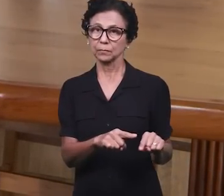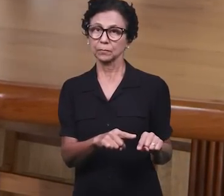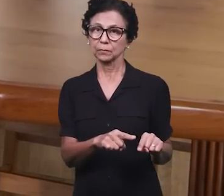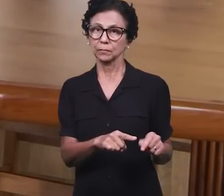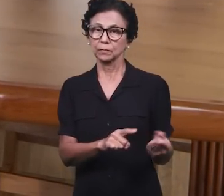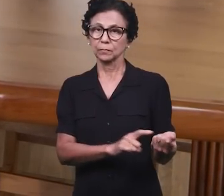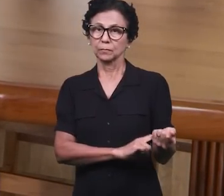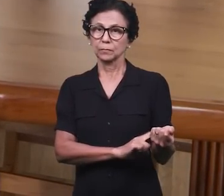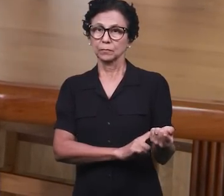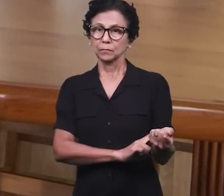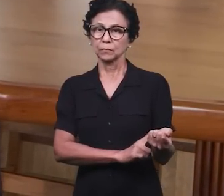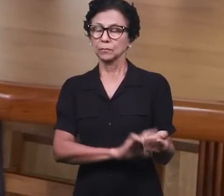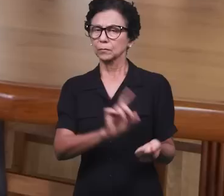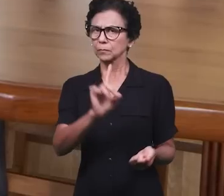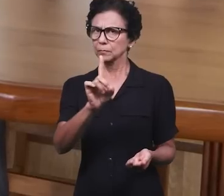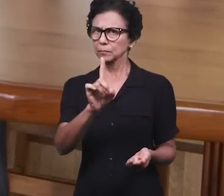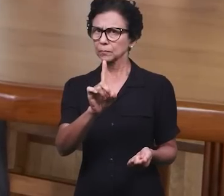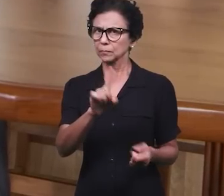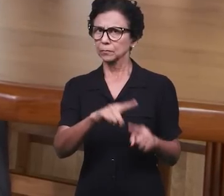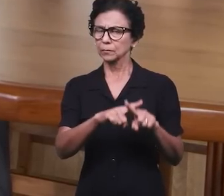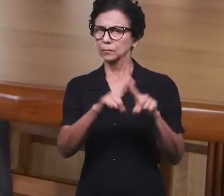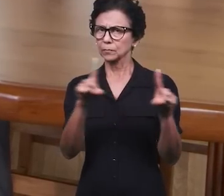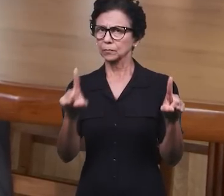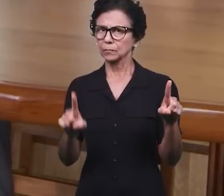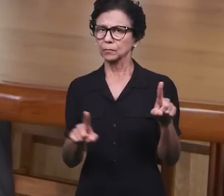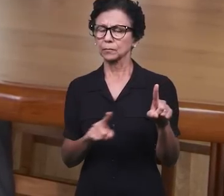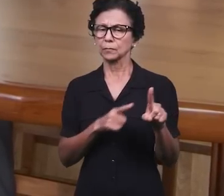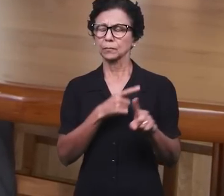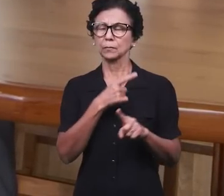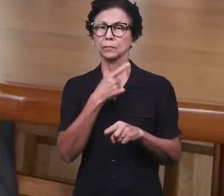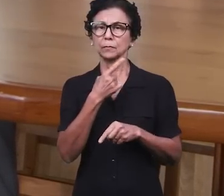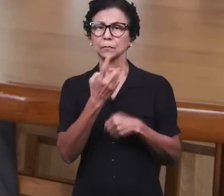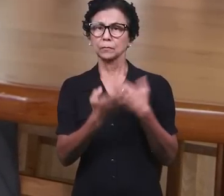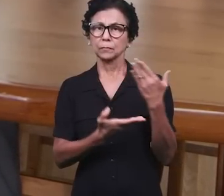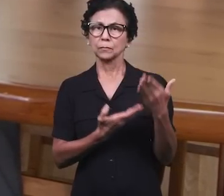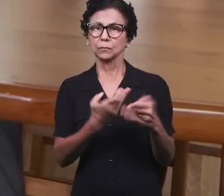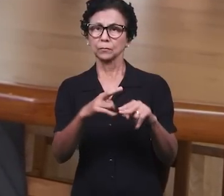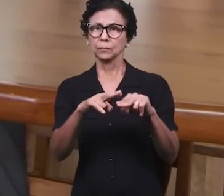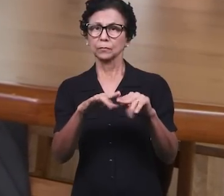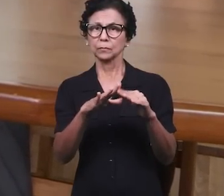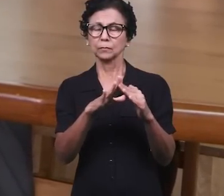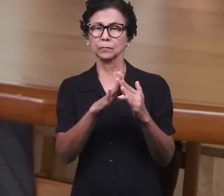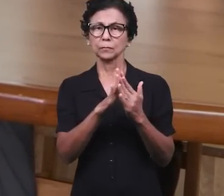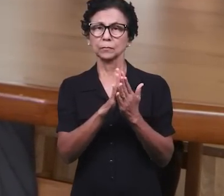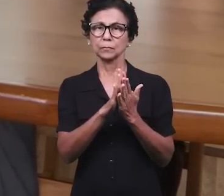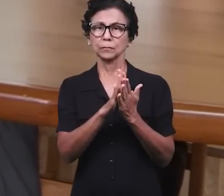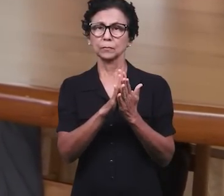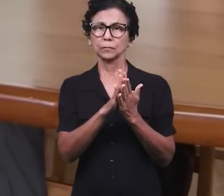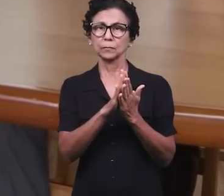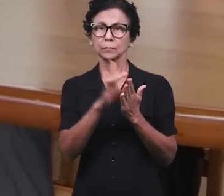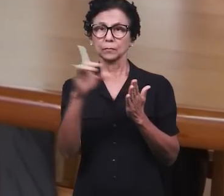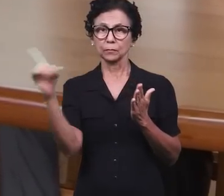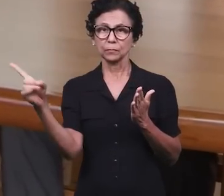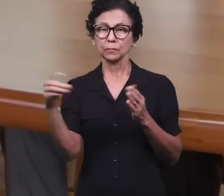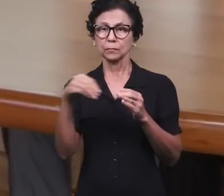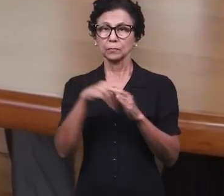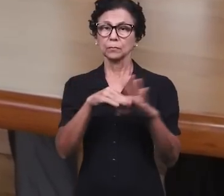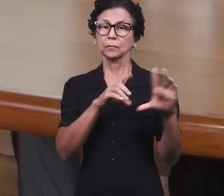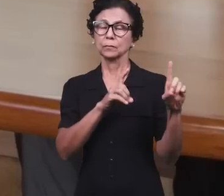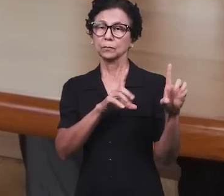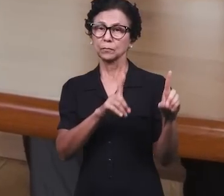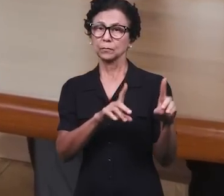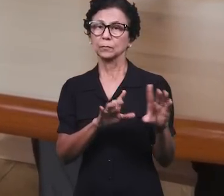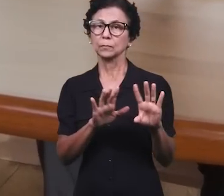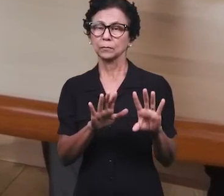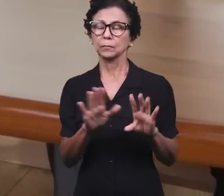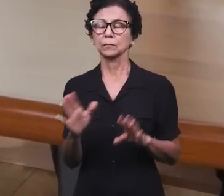na doutrina e administração do Senhor. Efésios 6:4. Às vezes nós pais